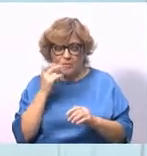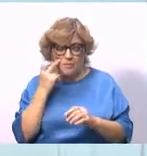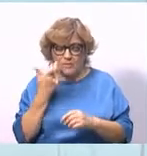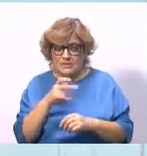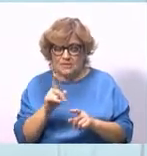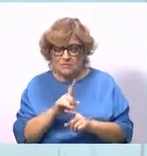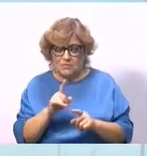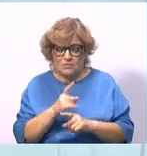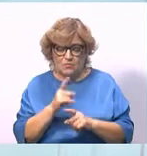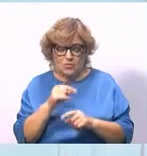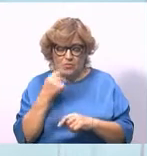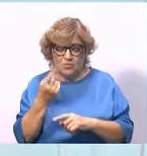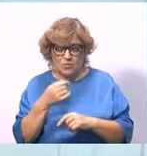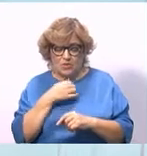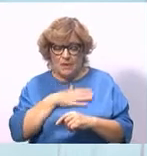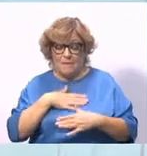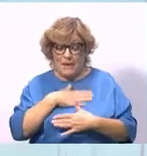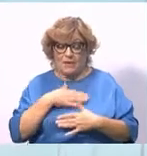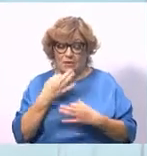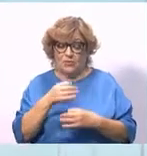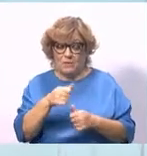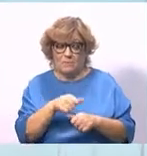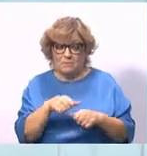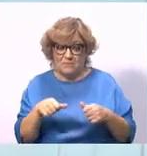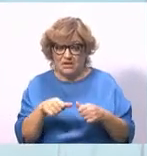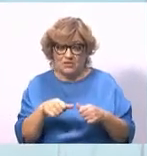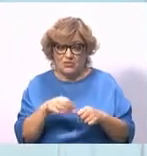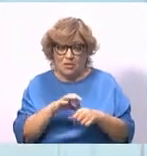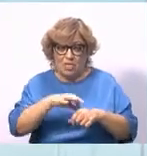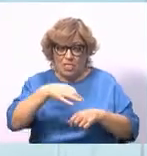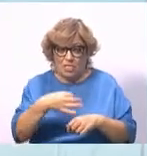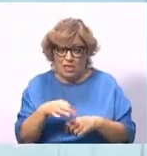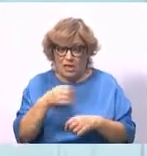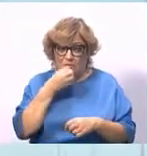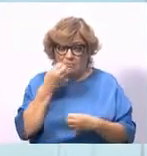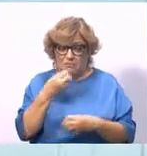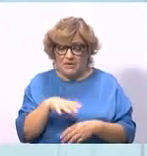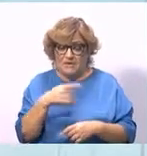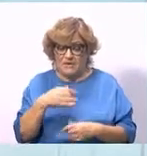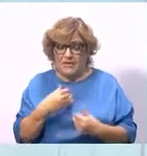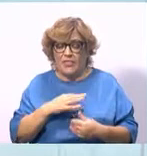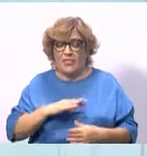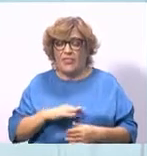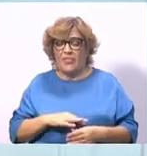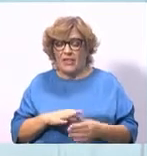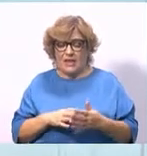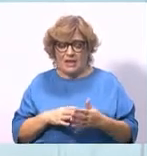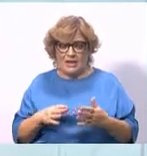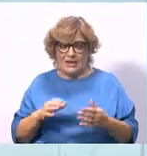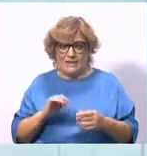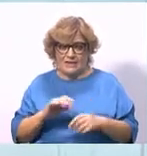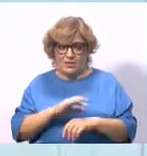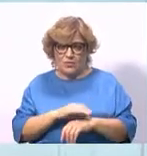definitivo, porque depois com os banhos, naturalmente que este penso descola e sai. Isto provoca, de facto, um alívio grande